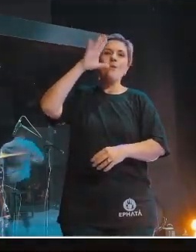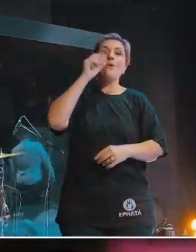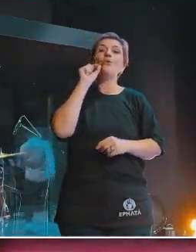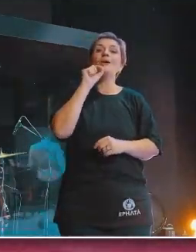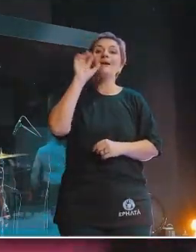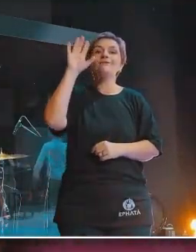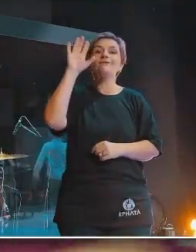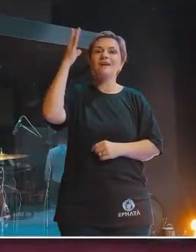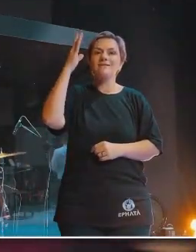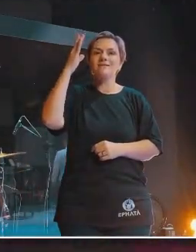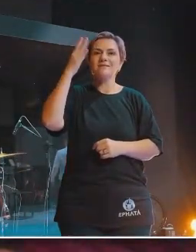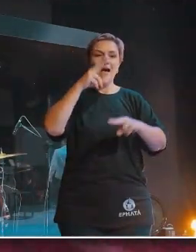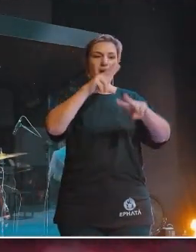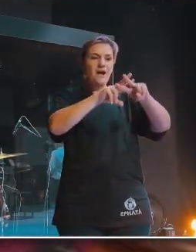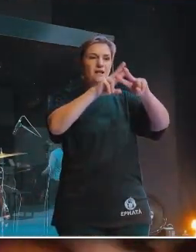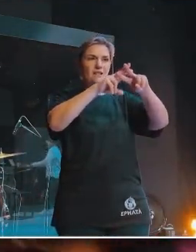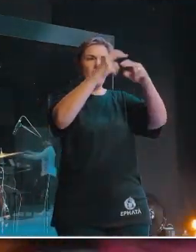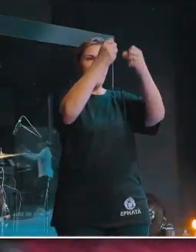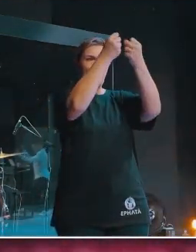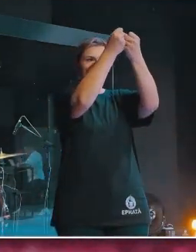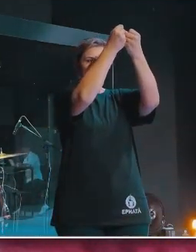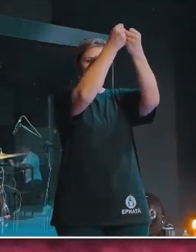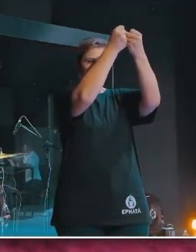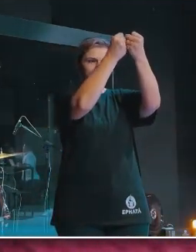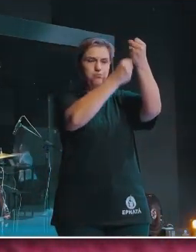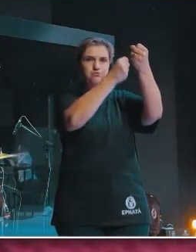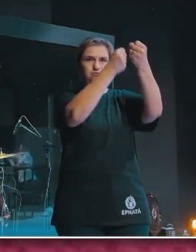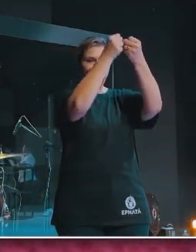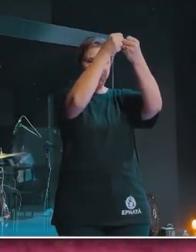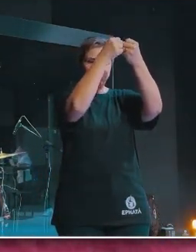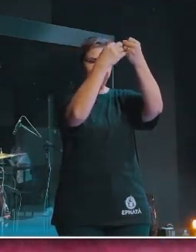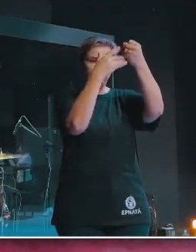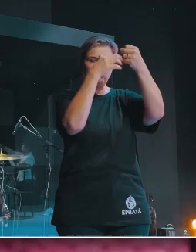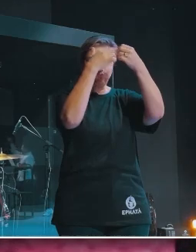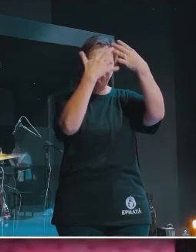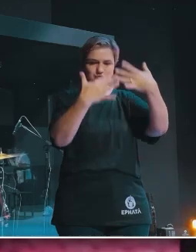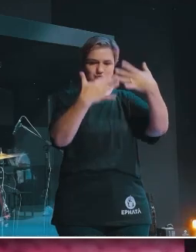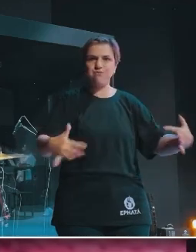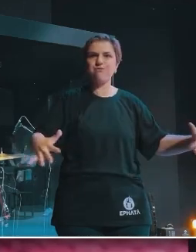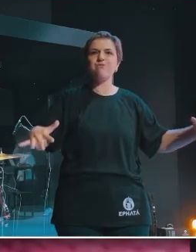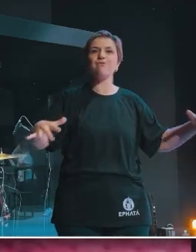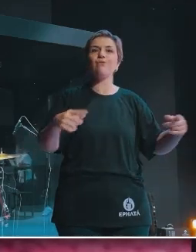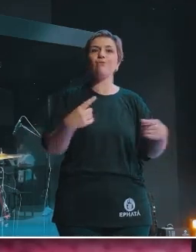rompem, porque de repente veio um